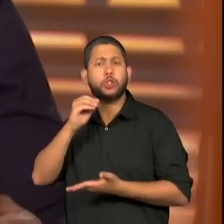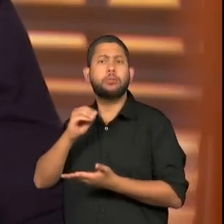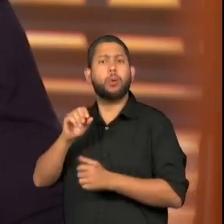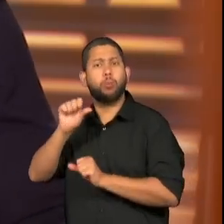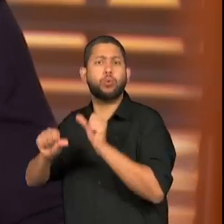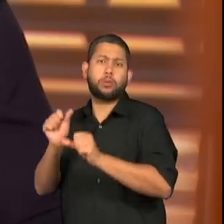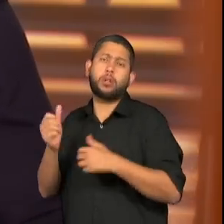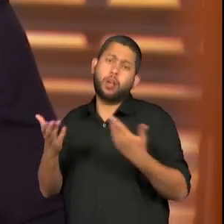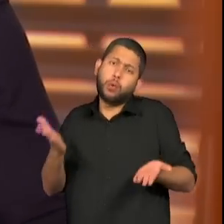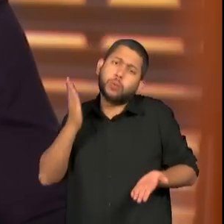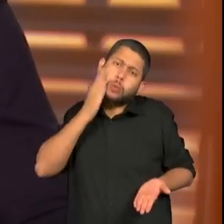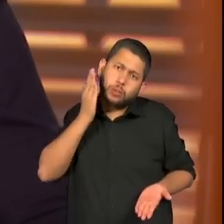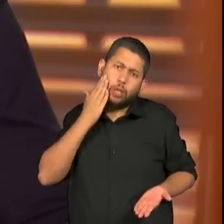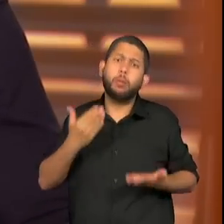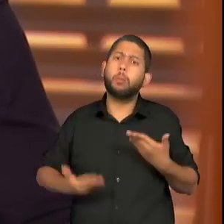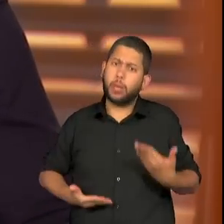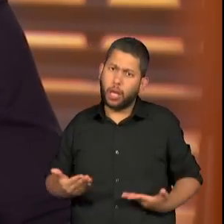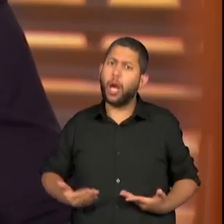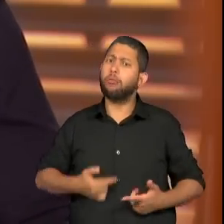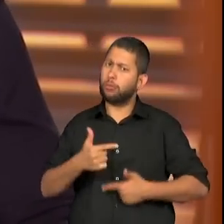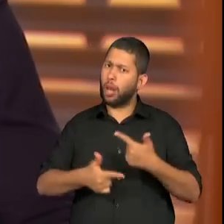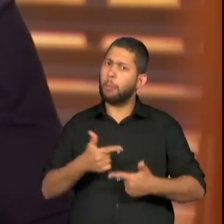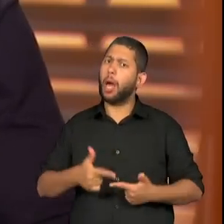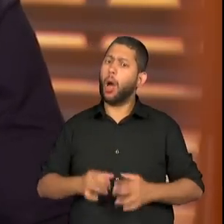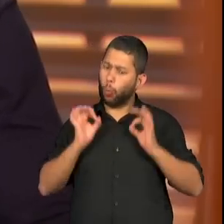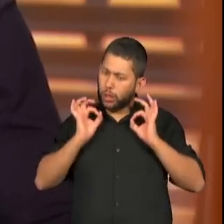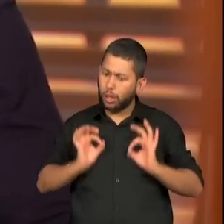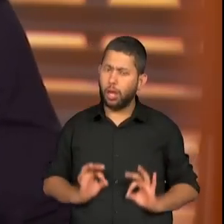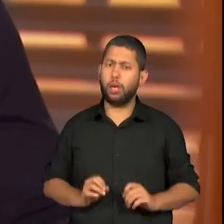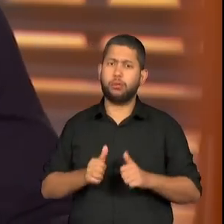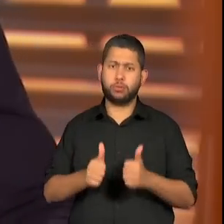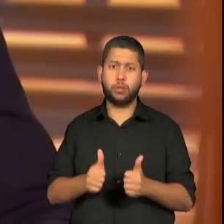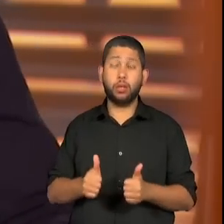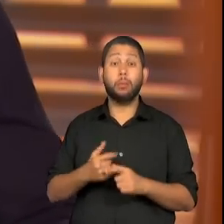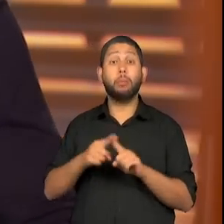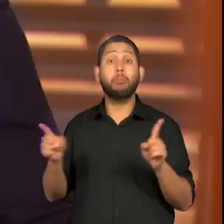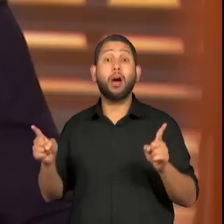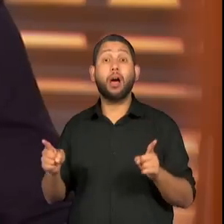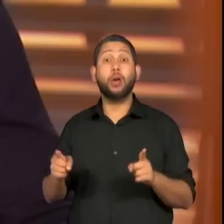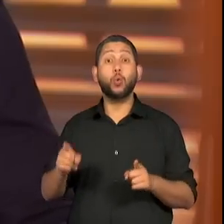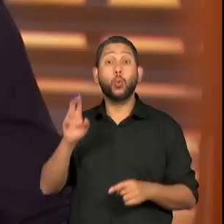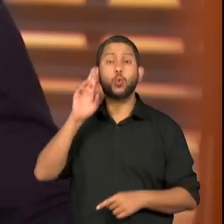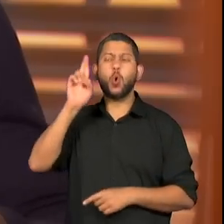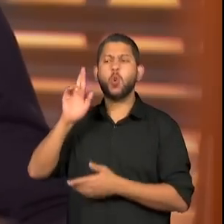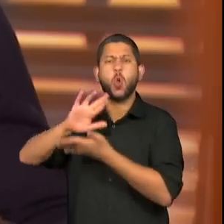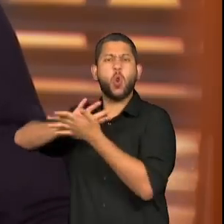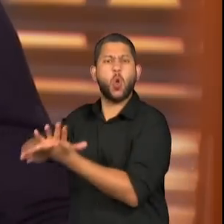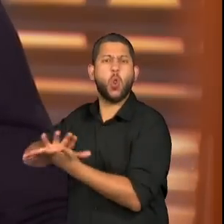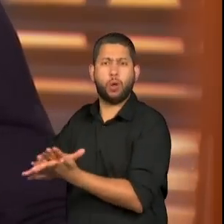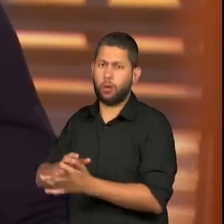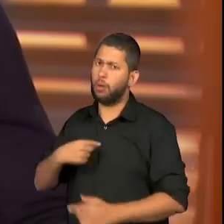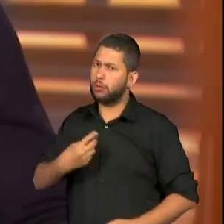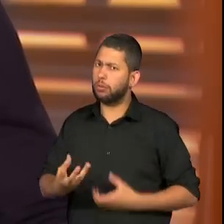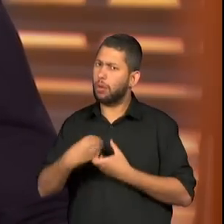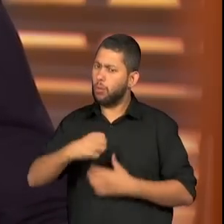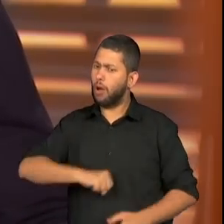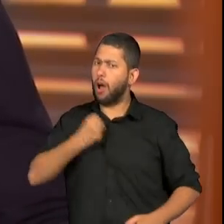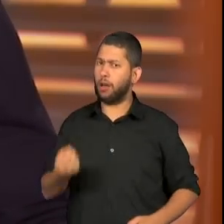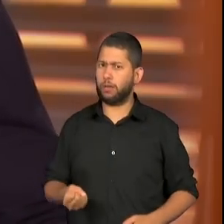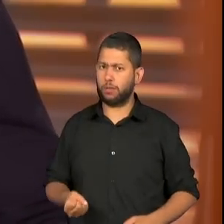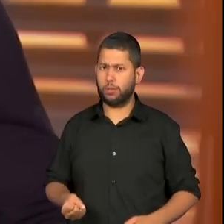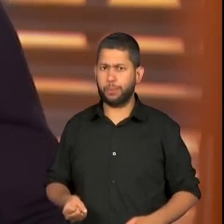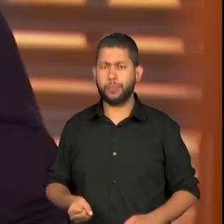tenha dignidade, né? Mas não por parte do trabalhador, mas por parte do empregador. Dava muita raiva minha mãe falando